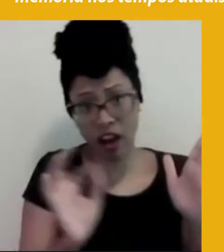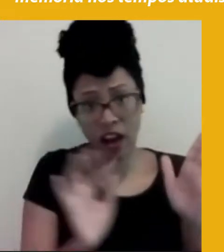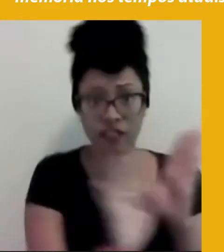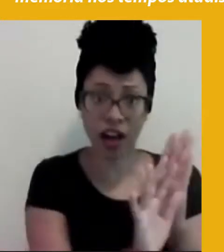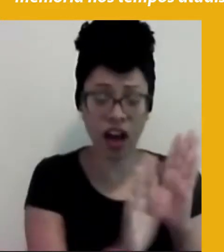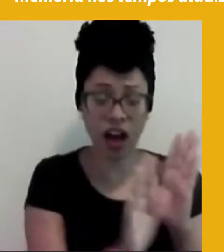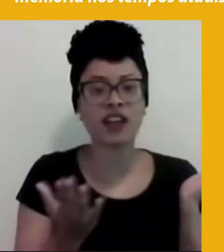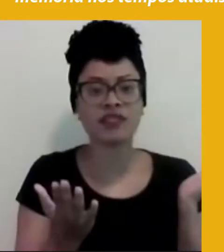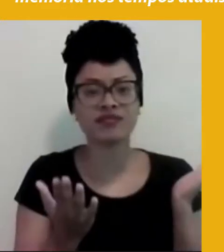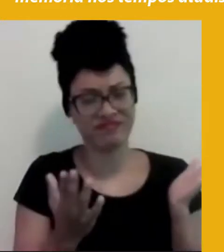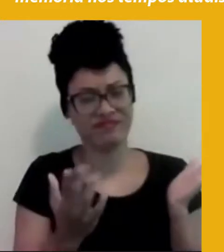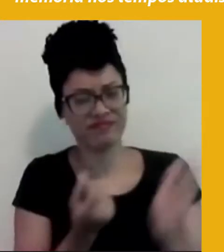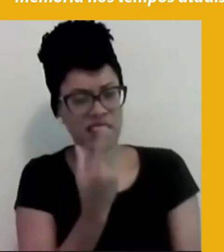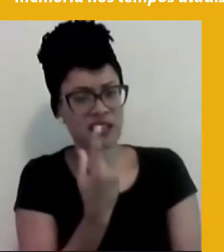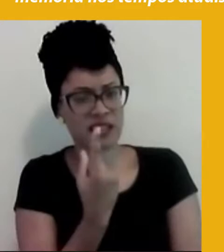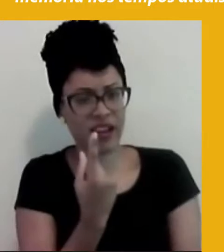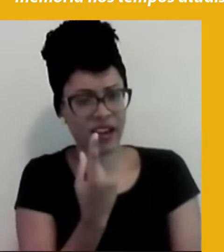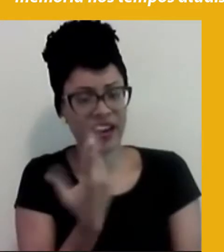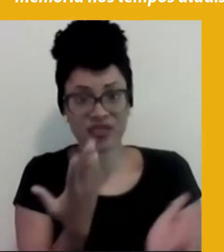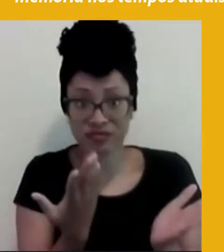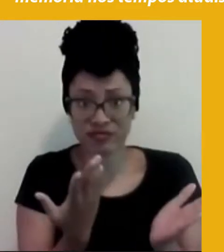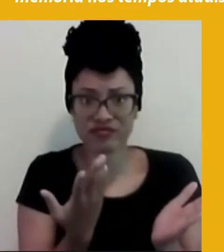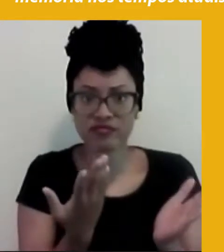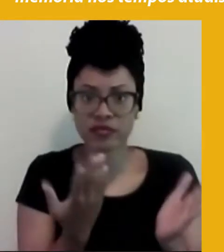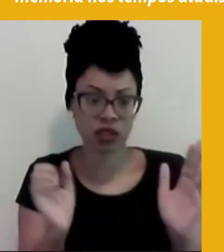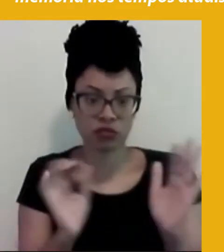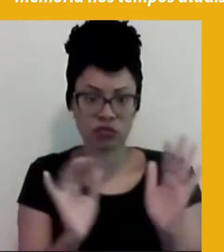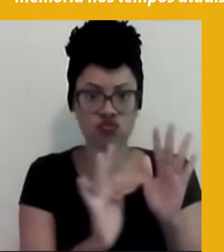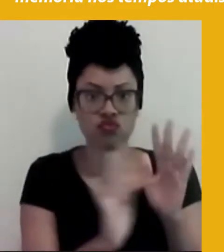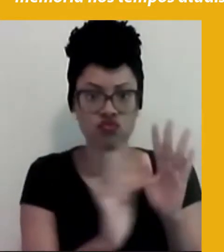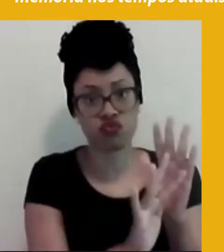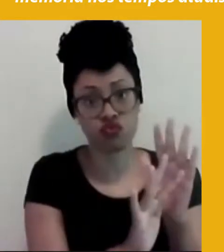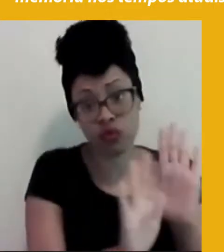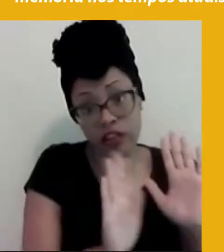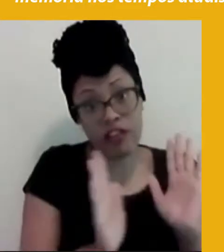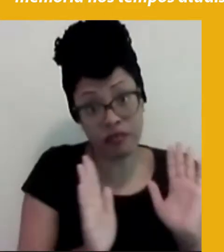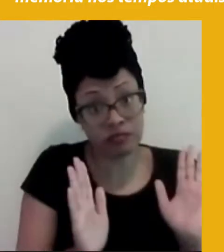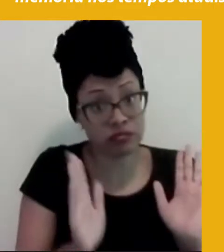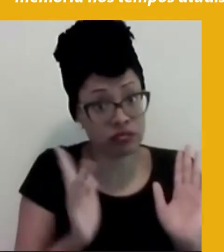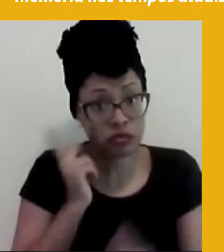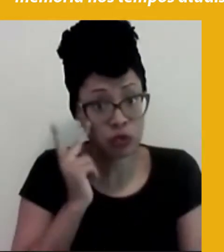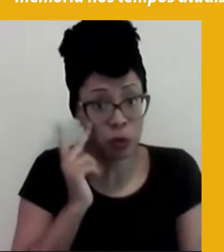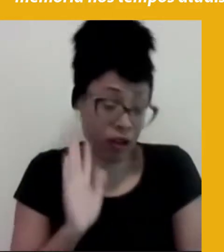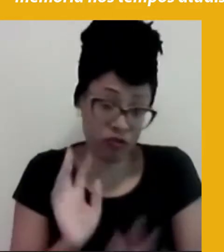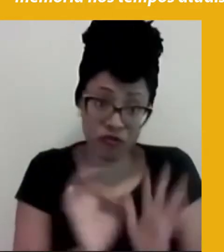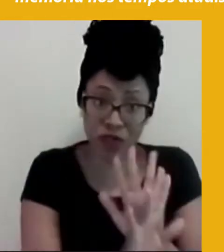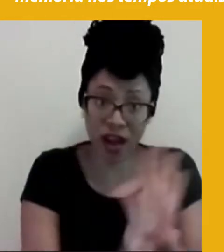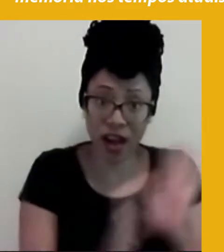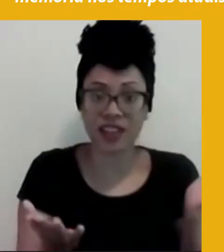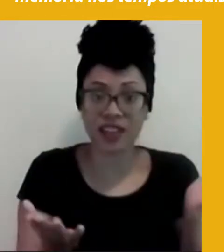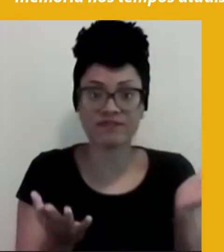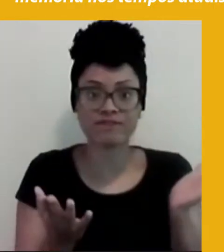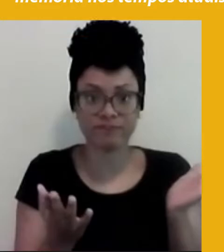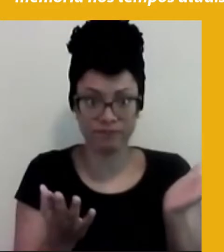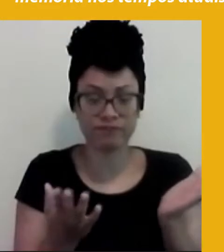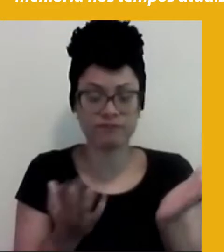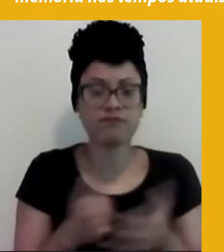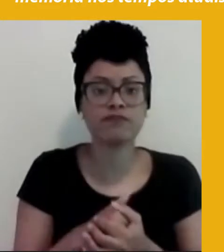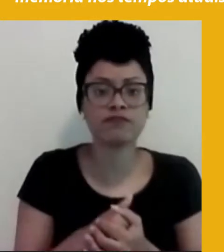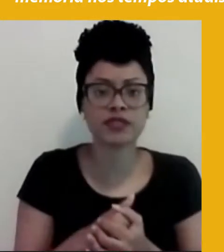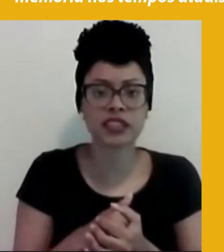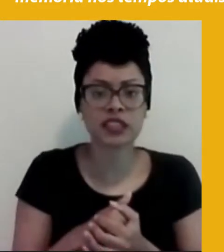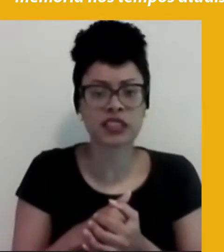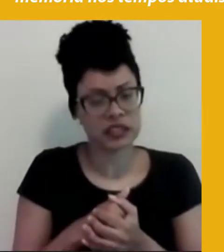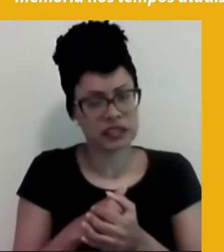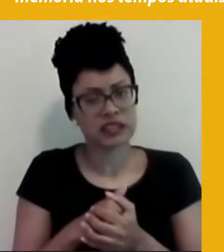dos Jetsons. De repente a escola virou uma interface na tela. Mas isso ainda é muito mais do